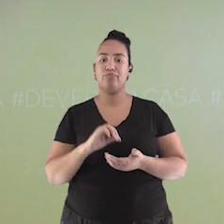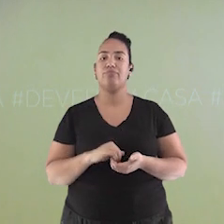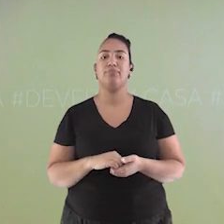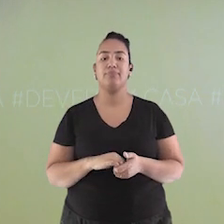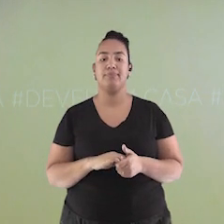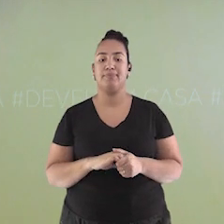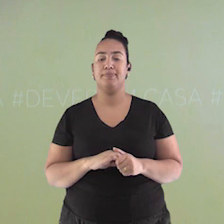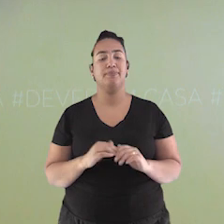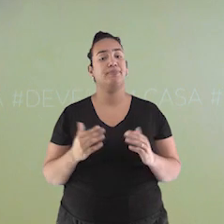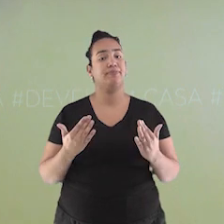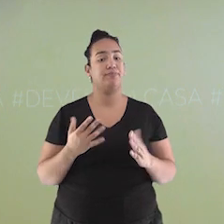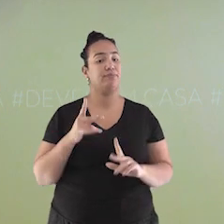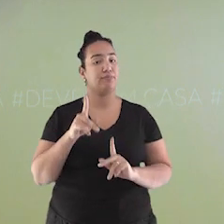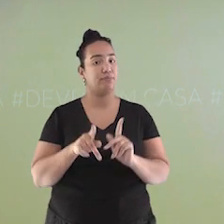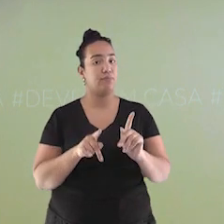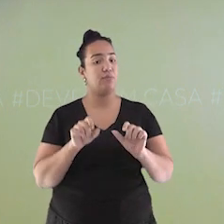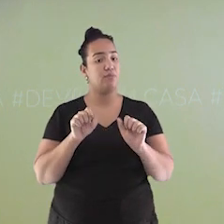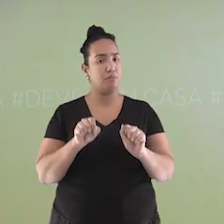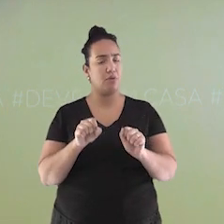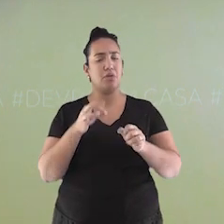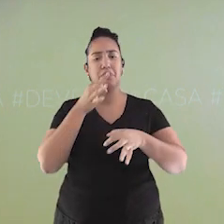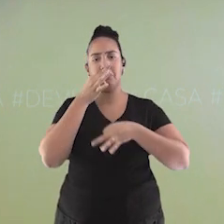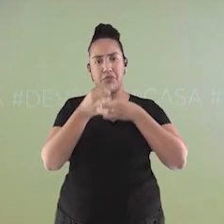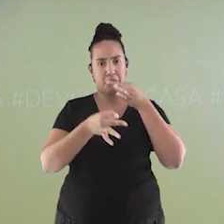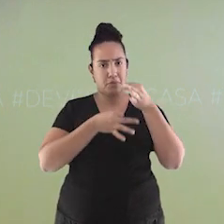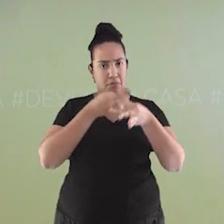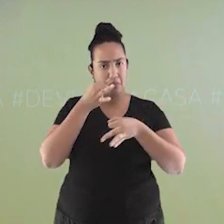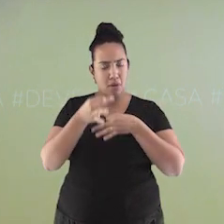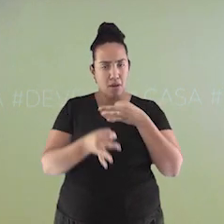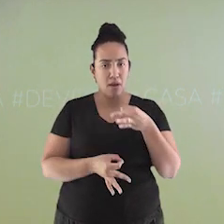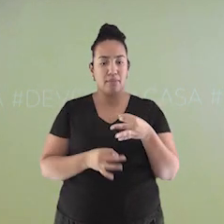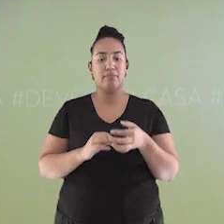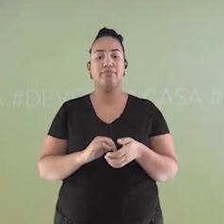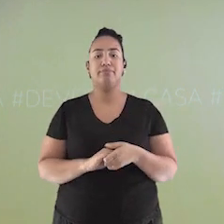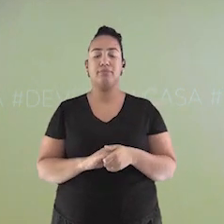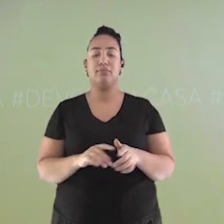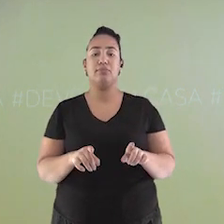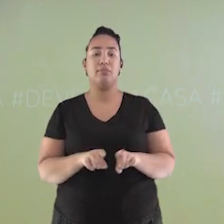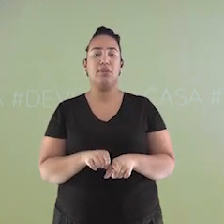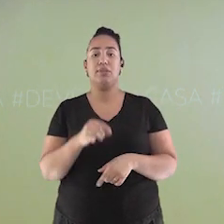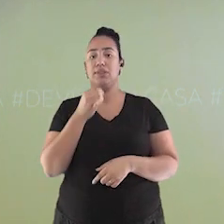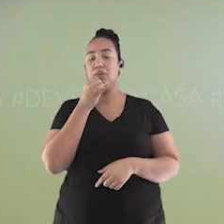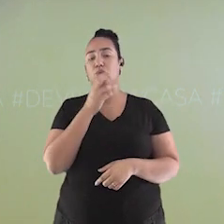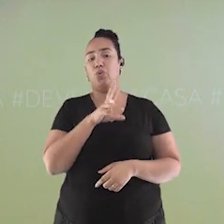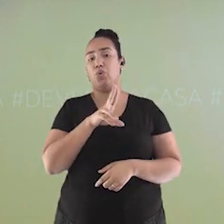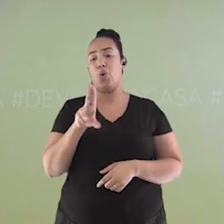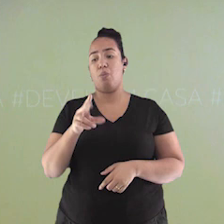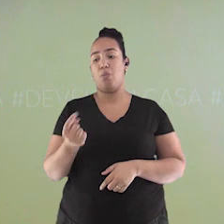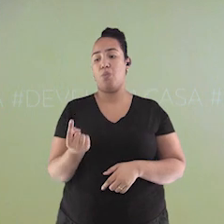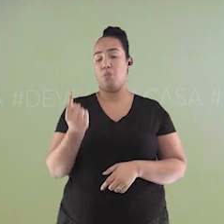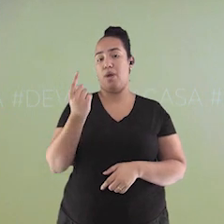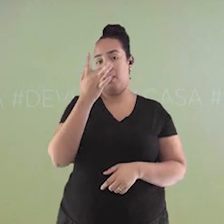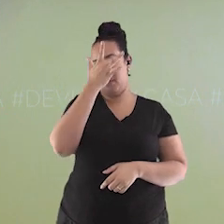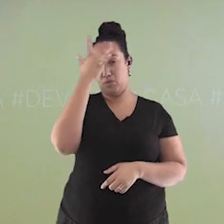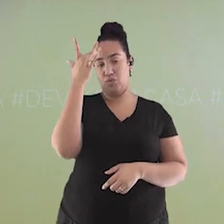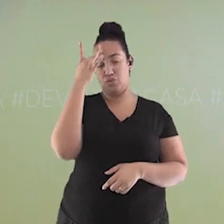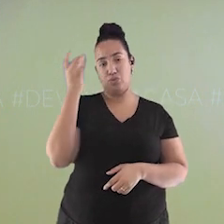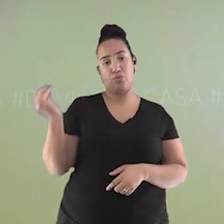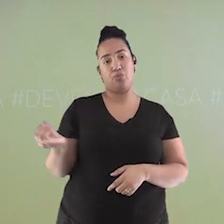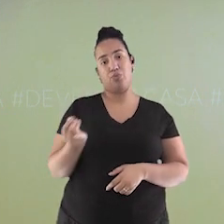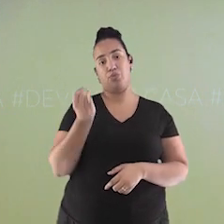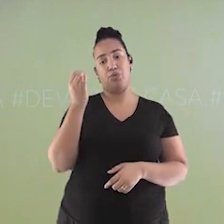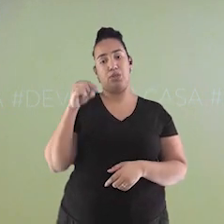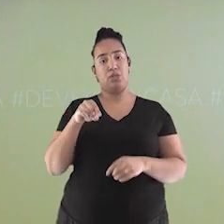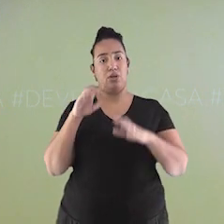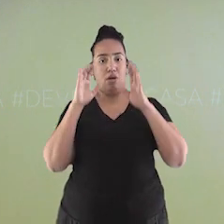A população pode fazer essa sugestão, levando em conta o nome de uma pessoa que foi